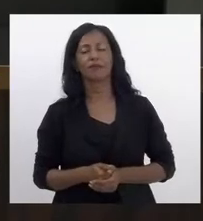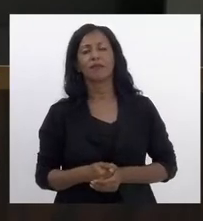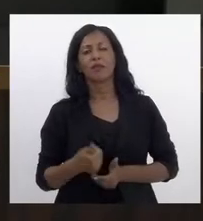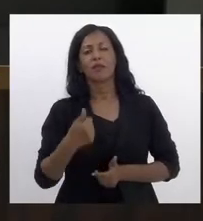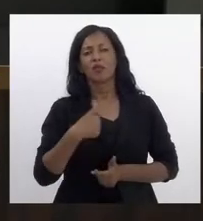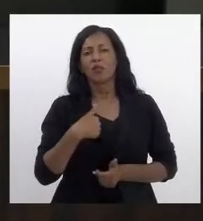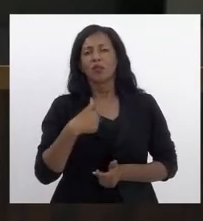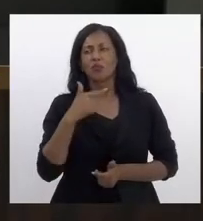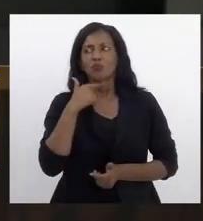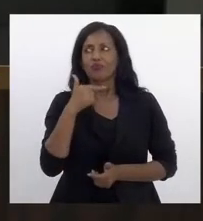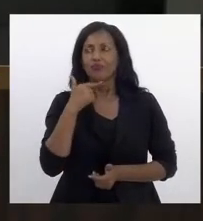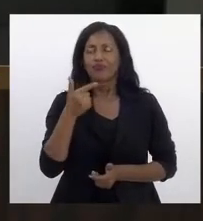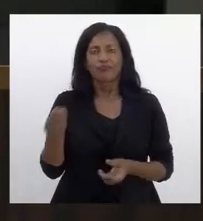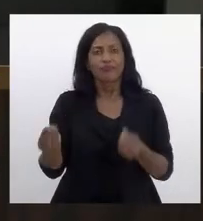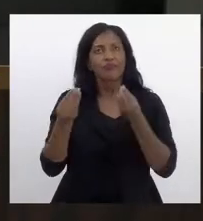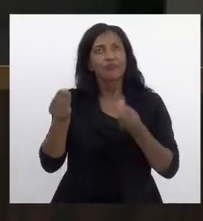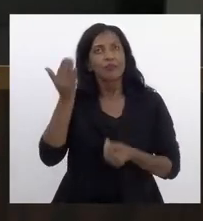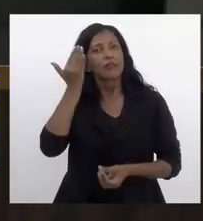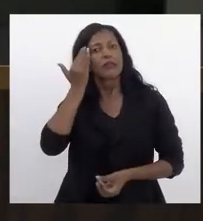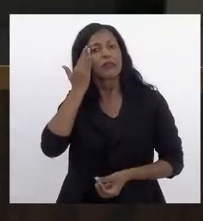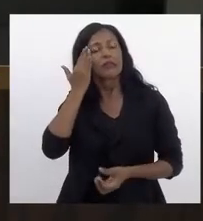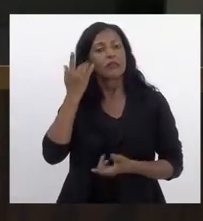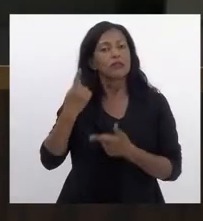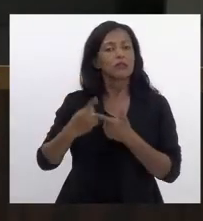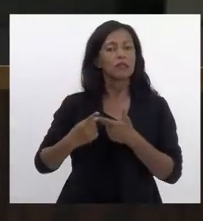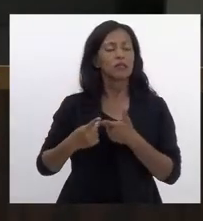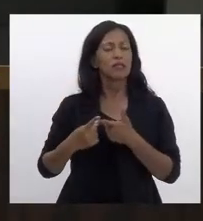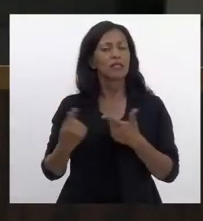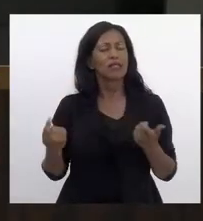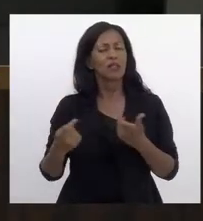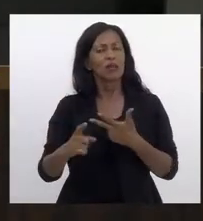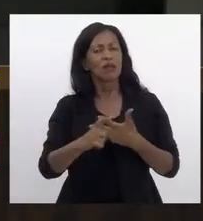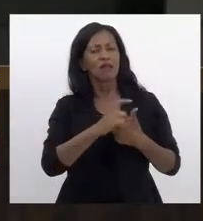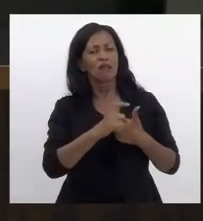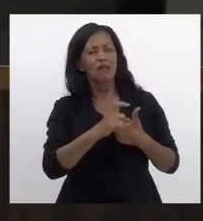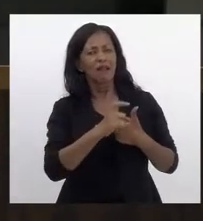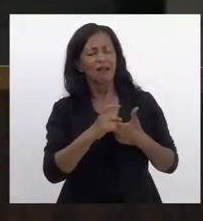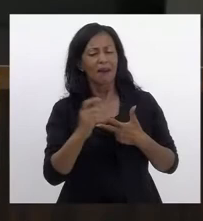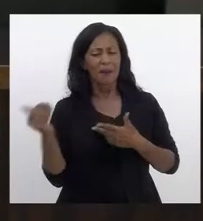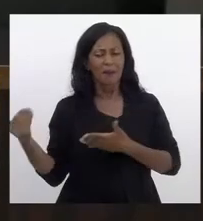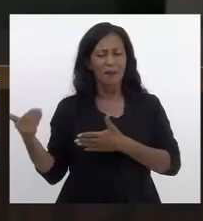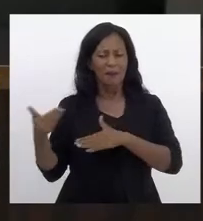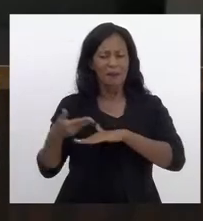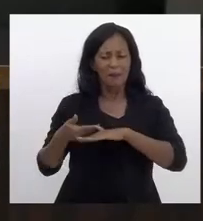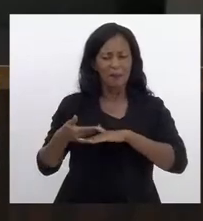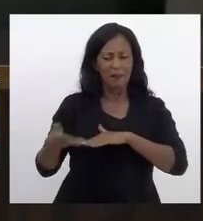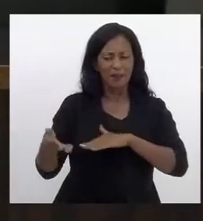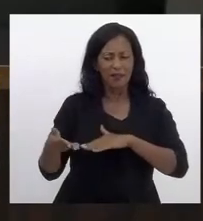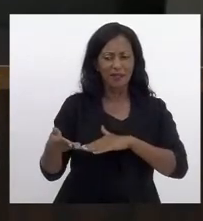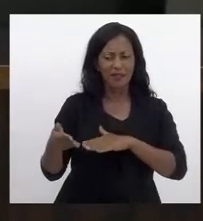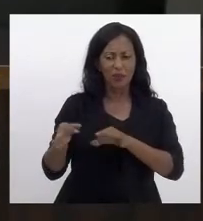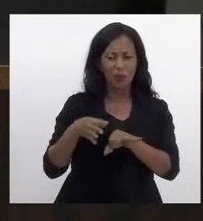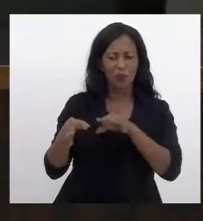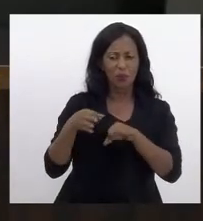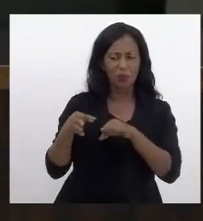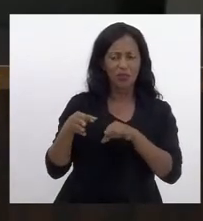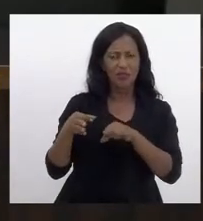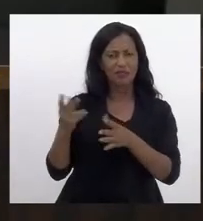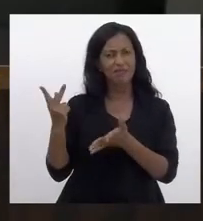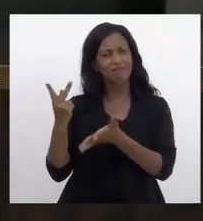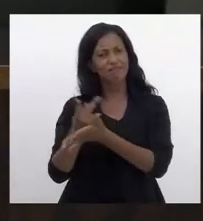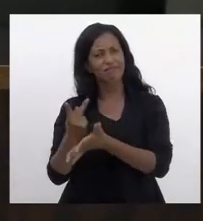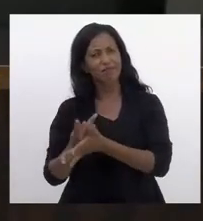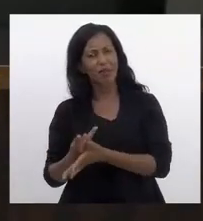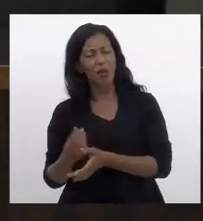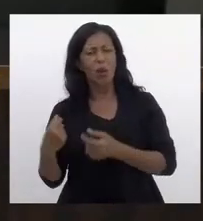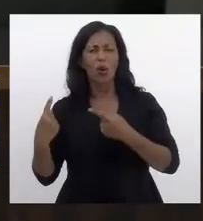não consigo entender por que o Poder Executivo manda um projeto imperfeito. Eu não consigo entender por